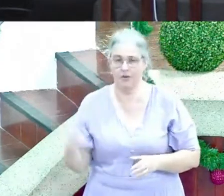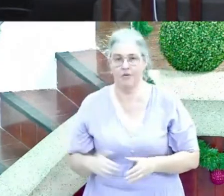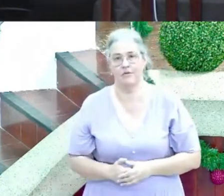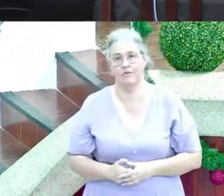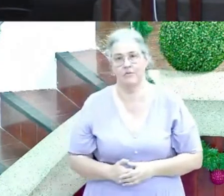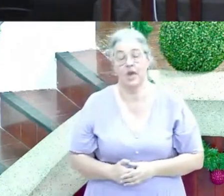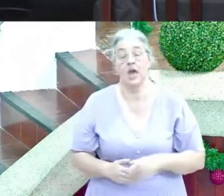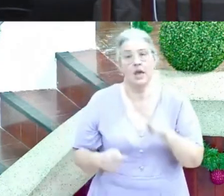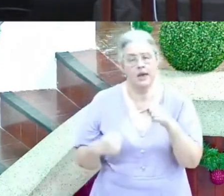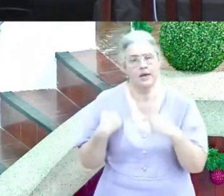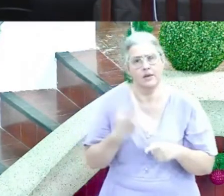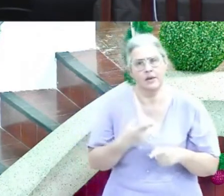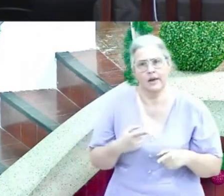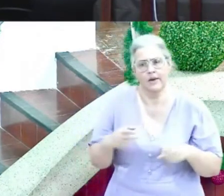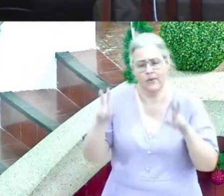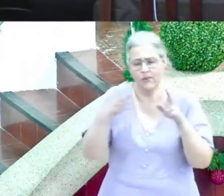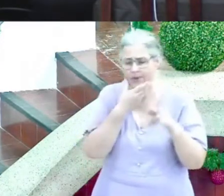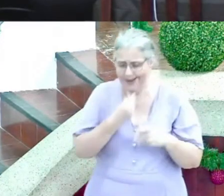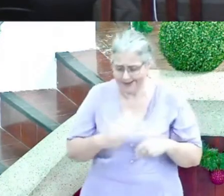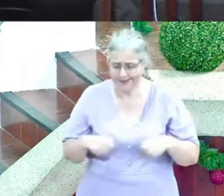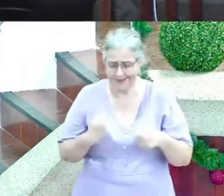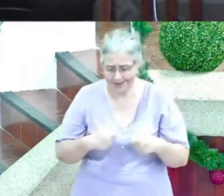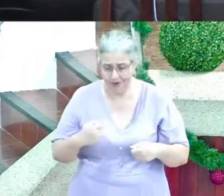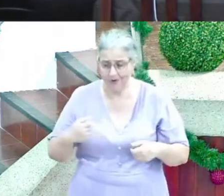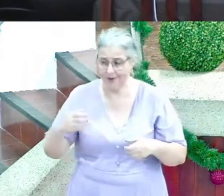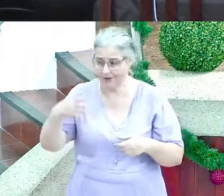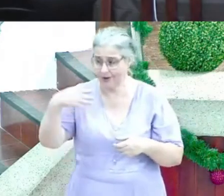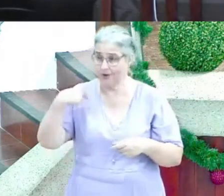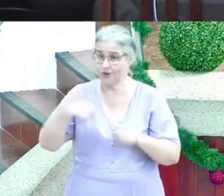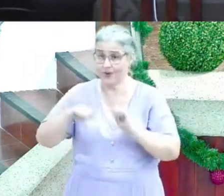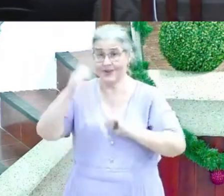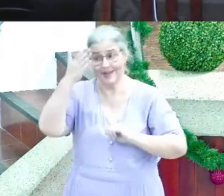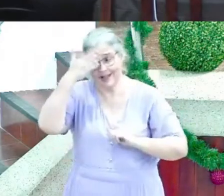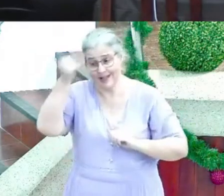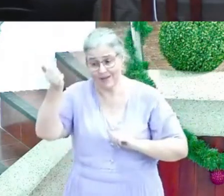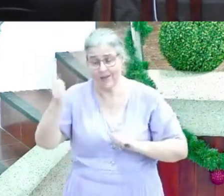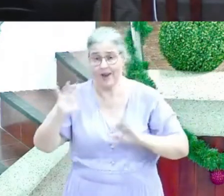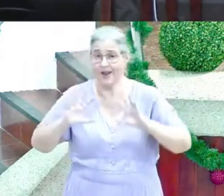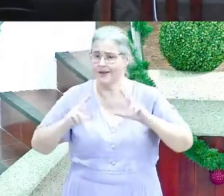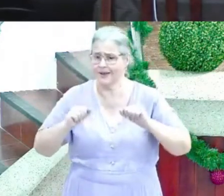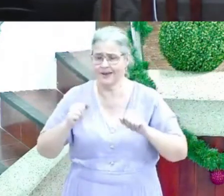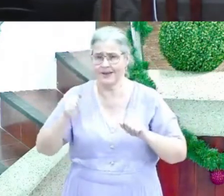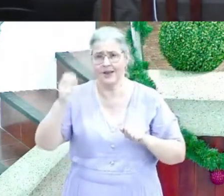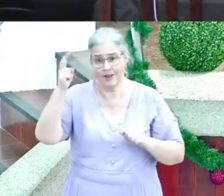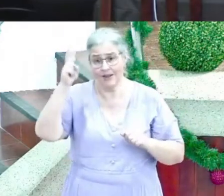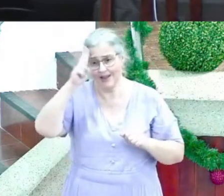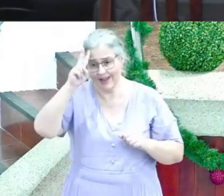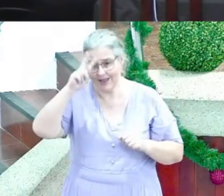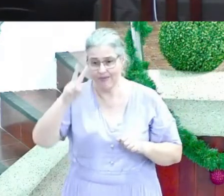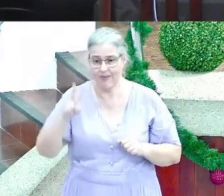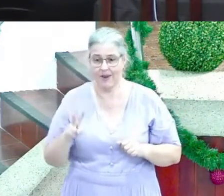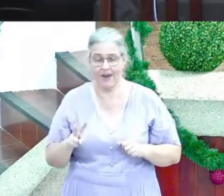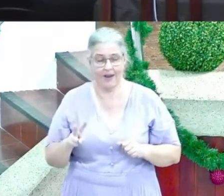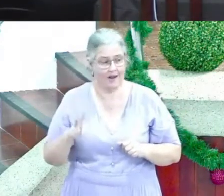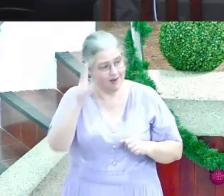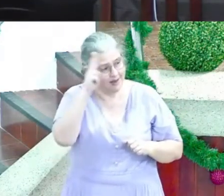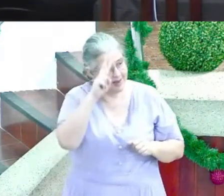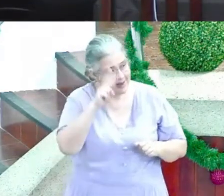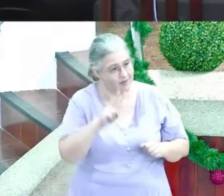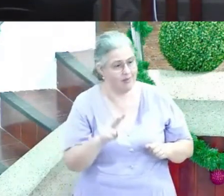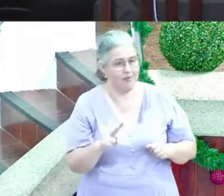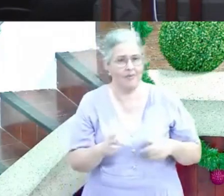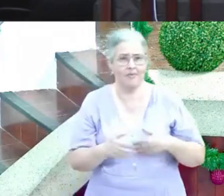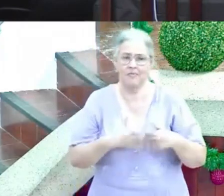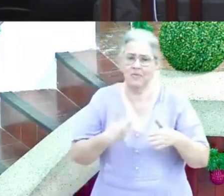intenção de nos lembrar cada um de nós, não somente aqui, mas aqueles que nos acompanham em casa,